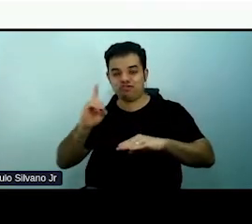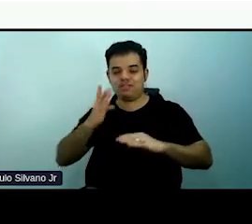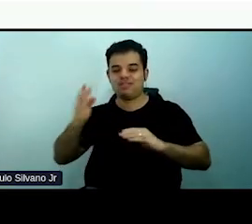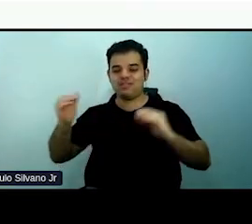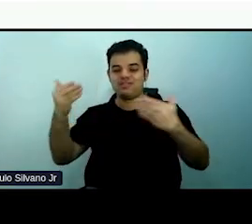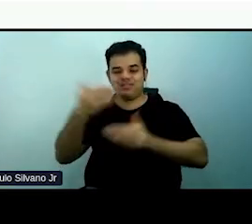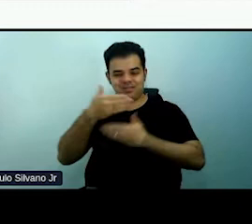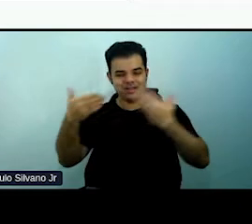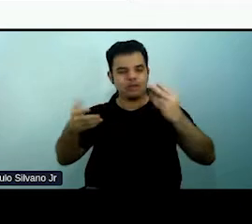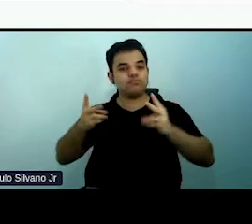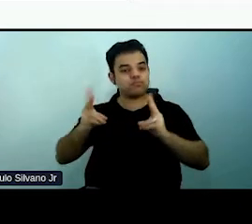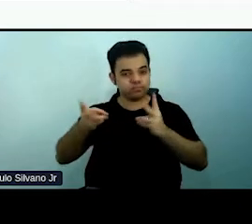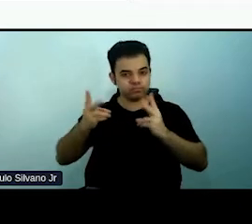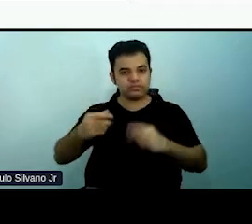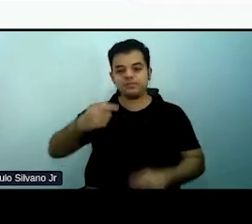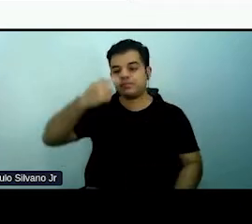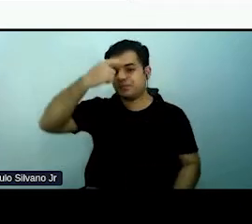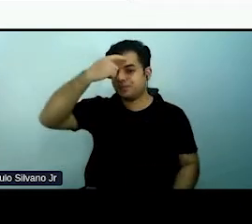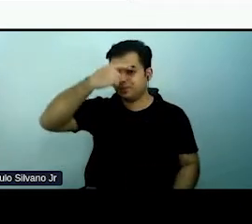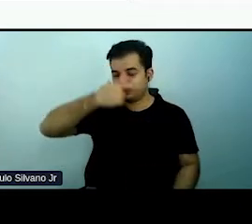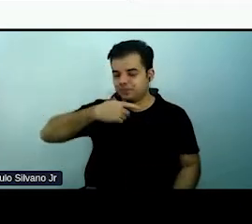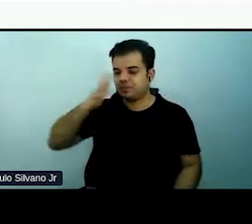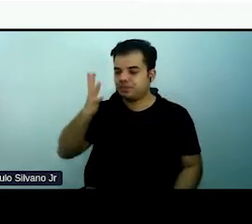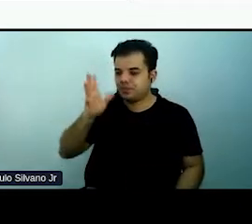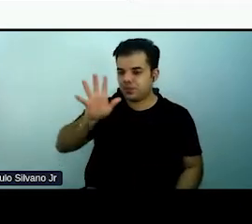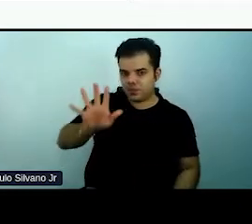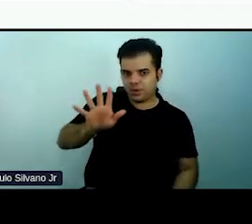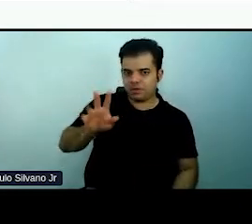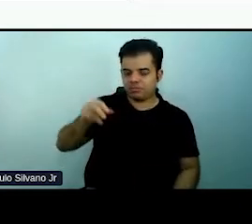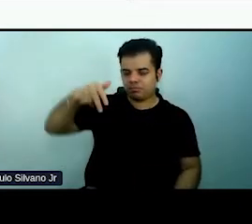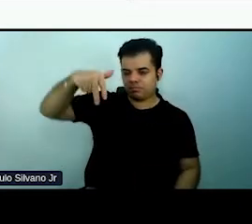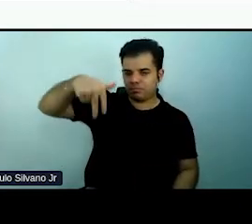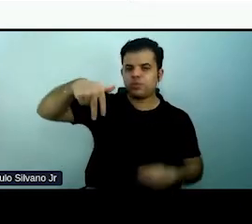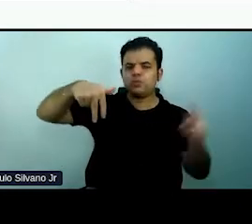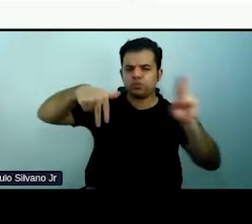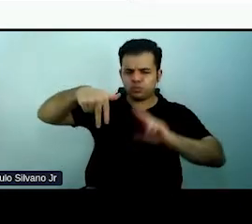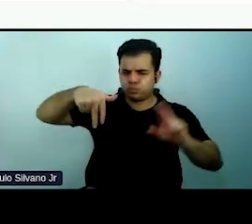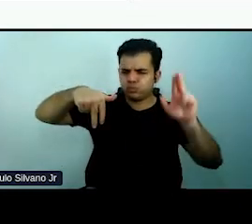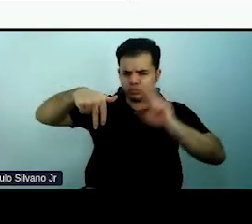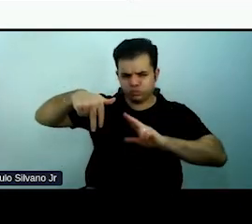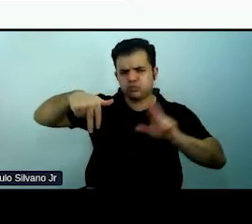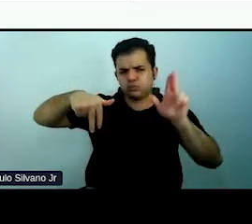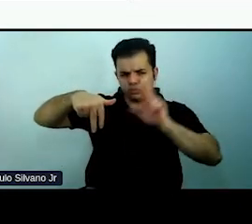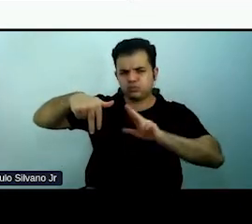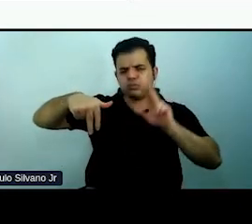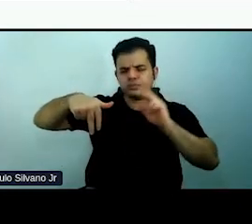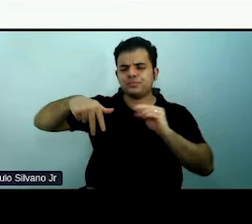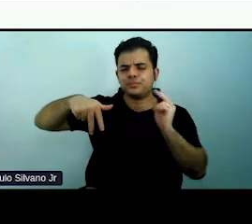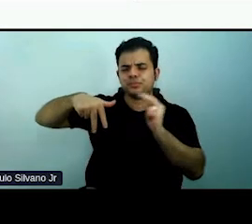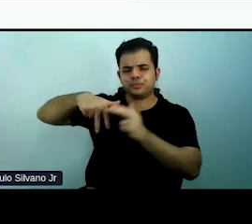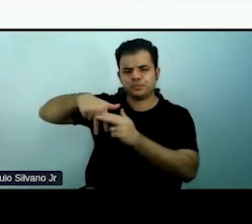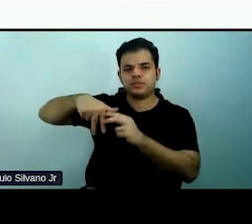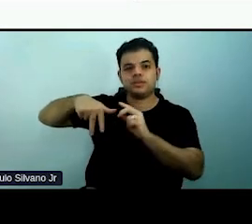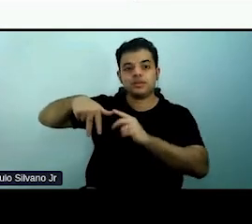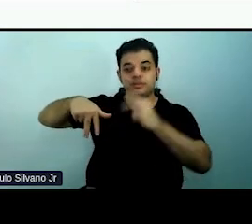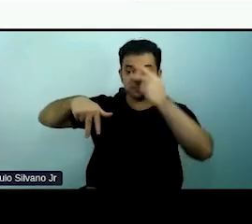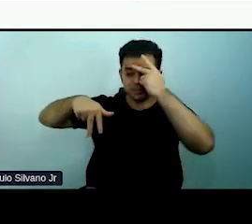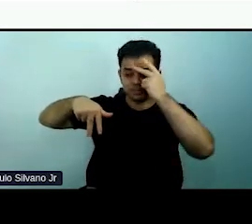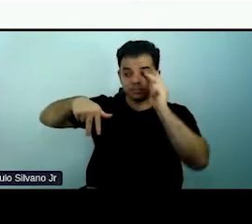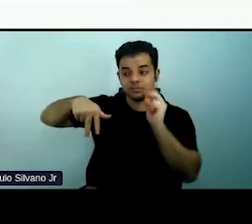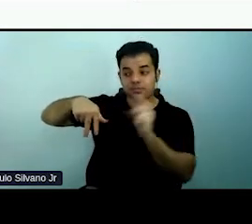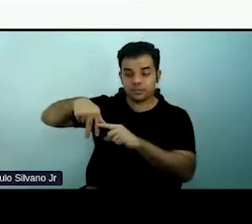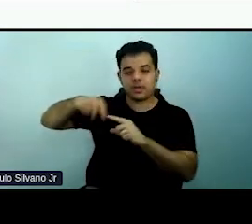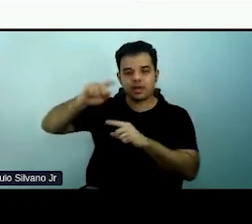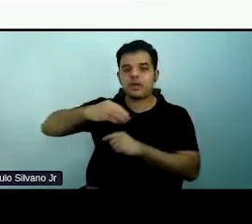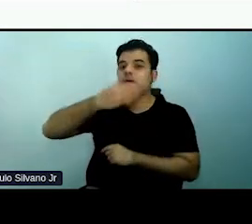slide, pessoal, tem a nossa persona, né? Que são personagens que nós usamos nas nossas apresentações, tá? Essa persona que está aqui na